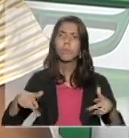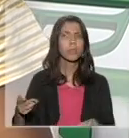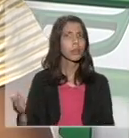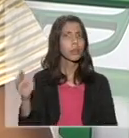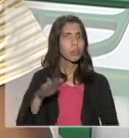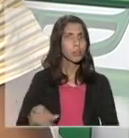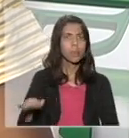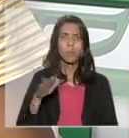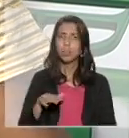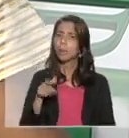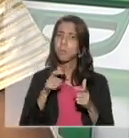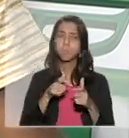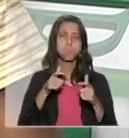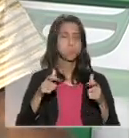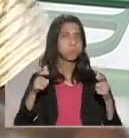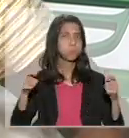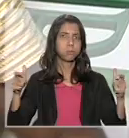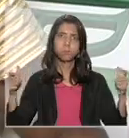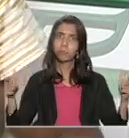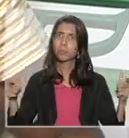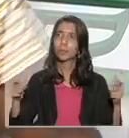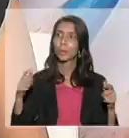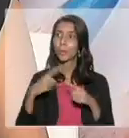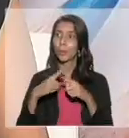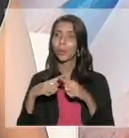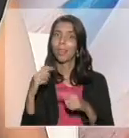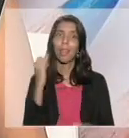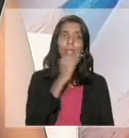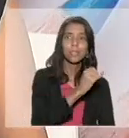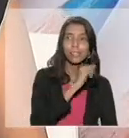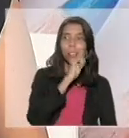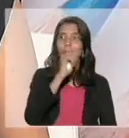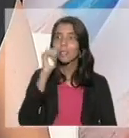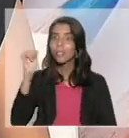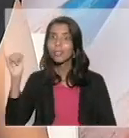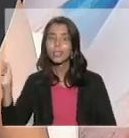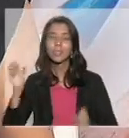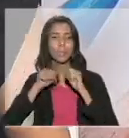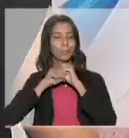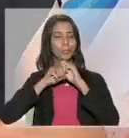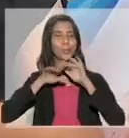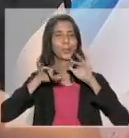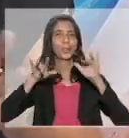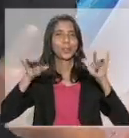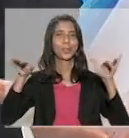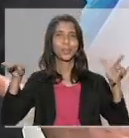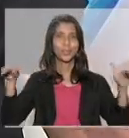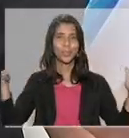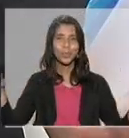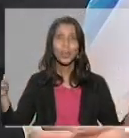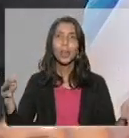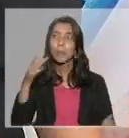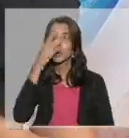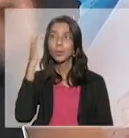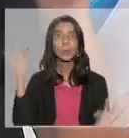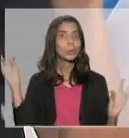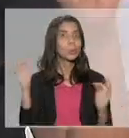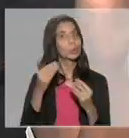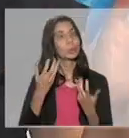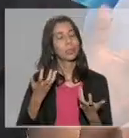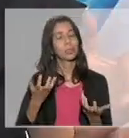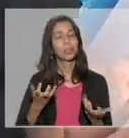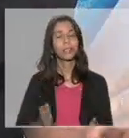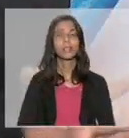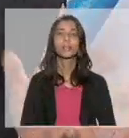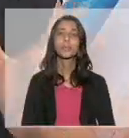o número só vem aumentando cada vez mais. Que um vai passando para o outro, que vai passando por outro, vai disseminando, né? Vai